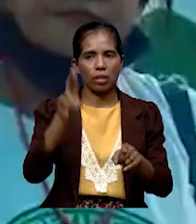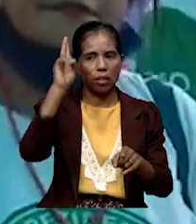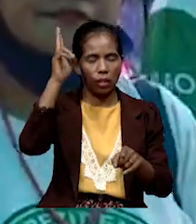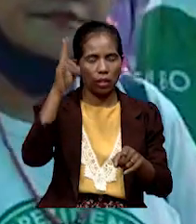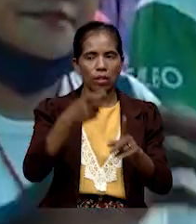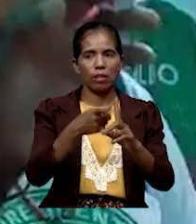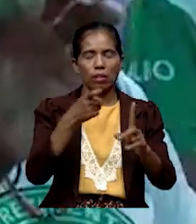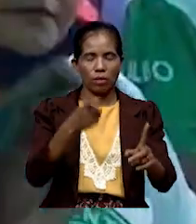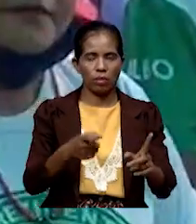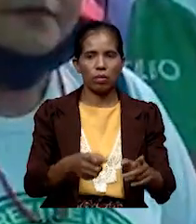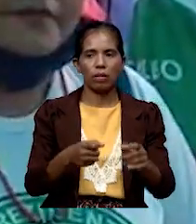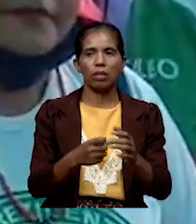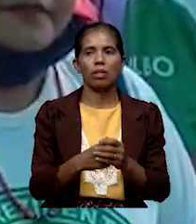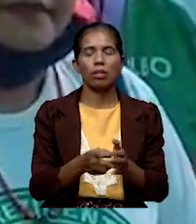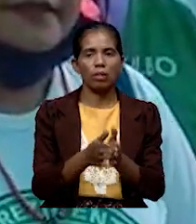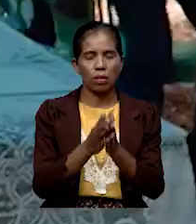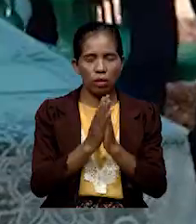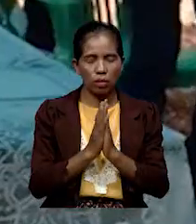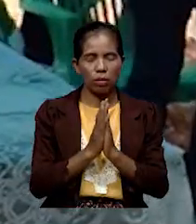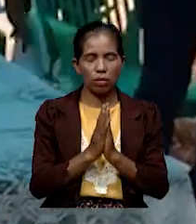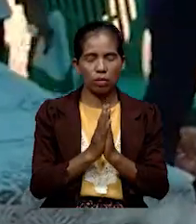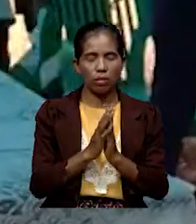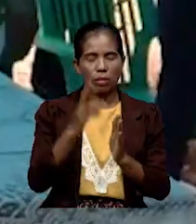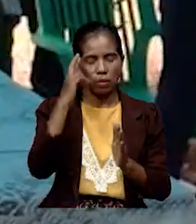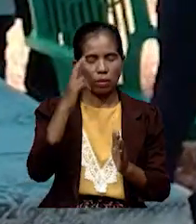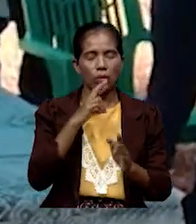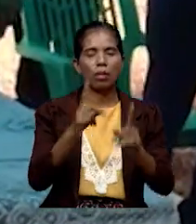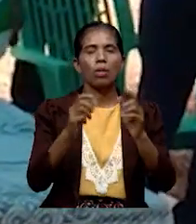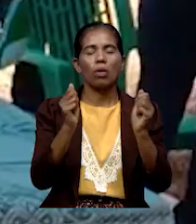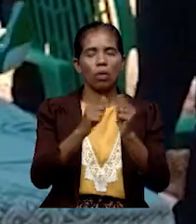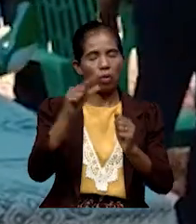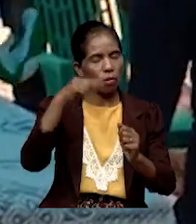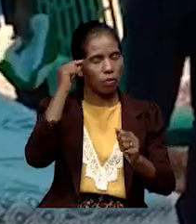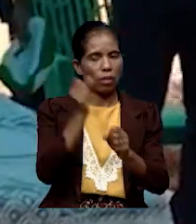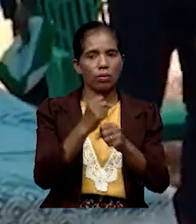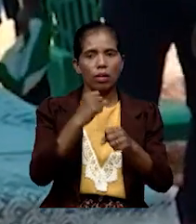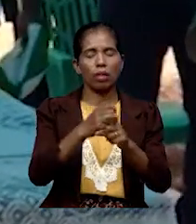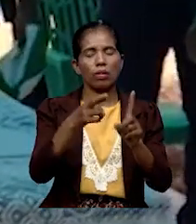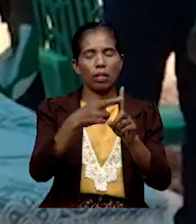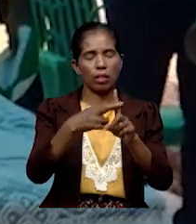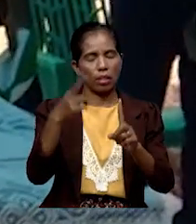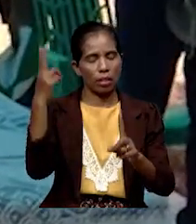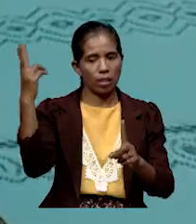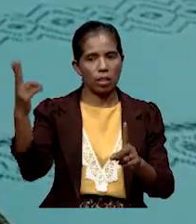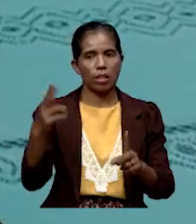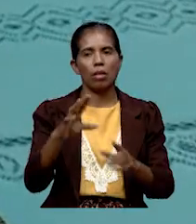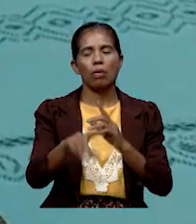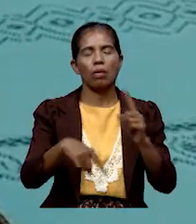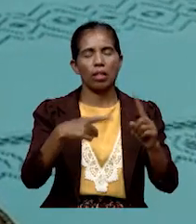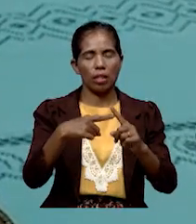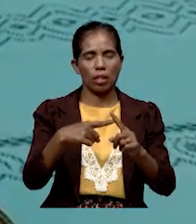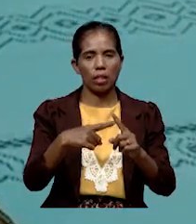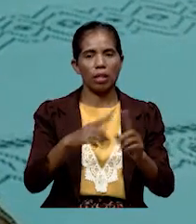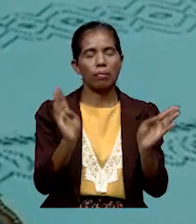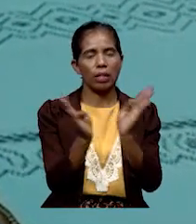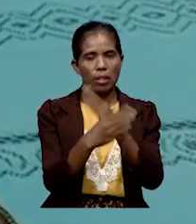Nicolau Lobato, husu José Ramos Horta atukolia ho governo ho dihari museum ida ia soibada banhira eleito ba presidente